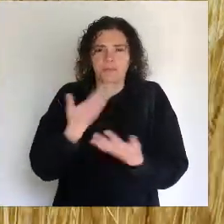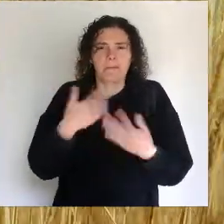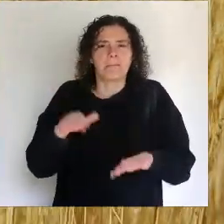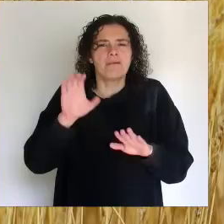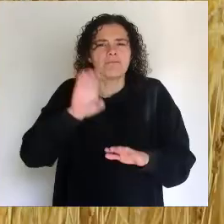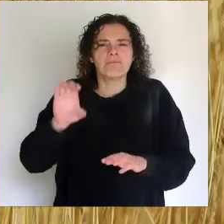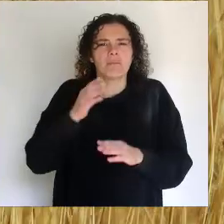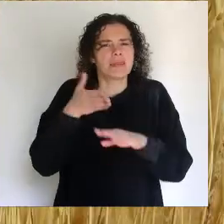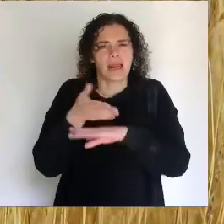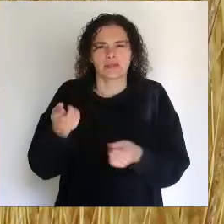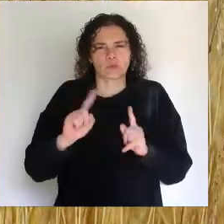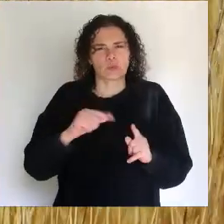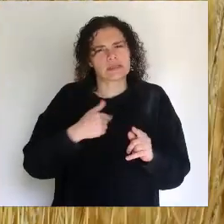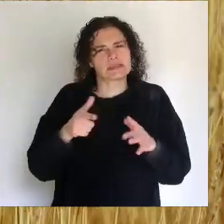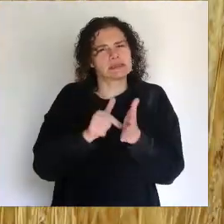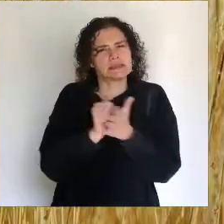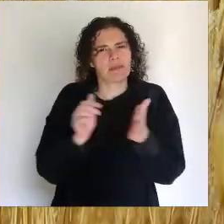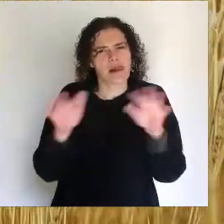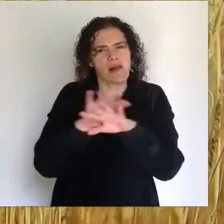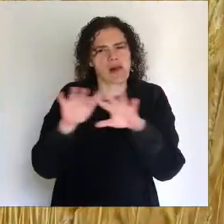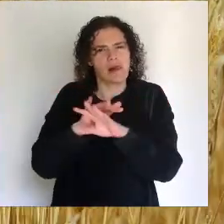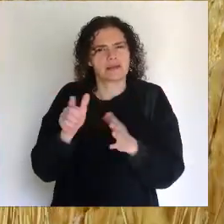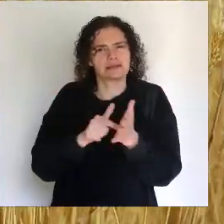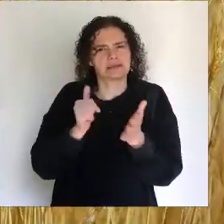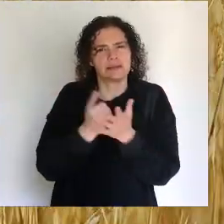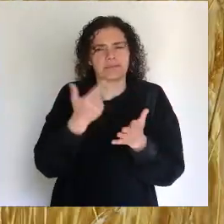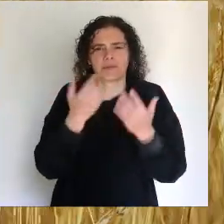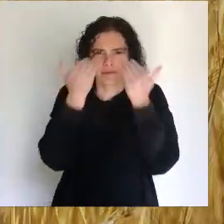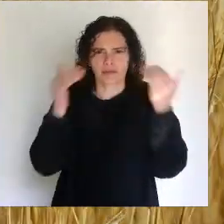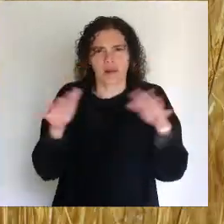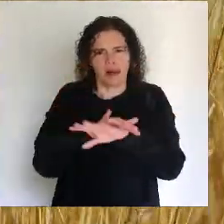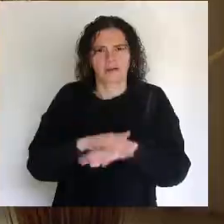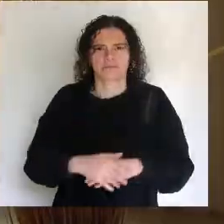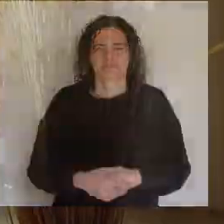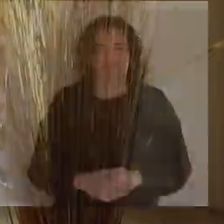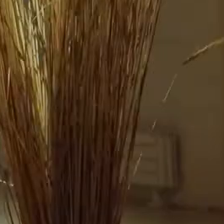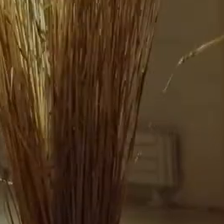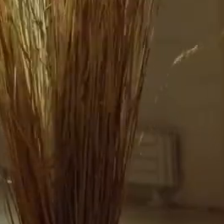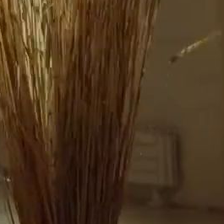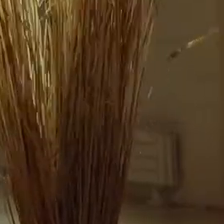forma direta. Estão sempre subentendidas e são sempre mensagens subliminares, por assim dizer.